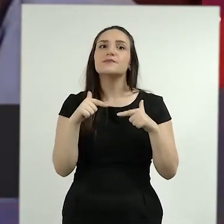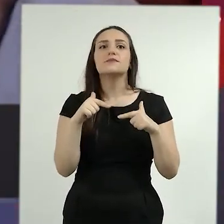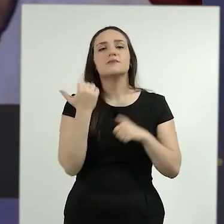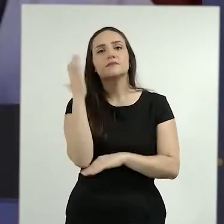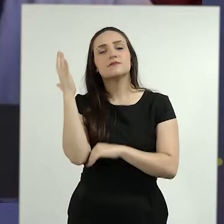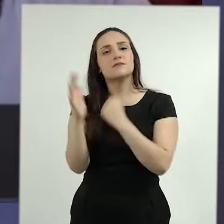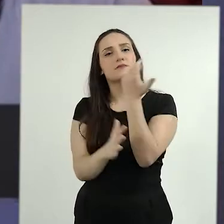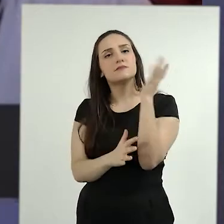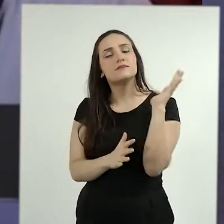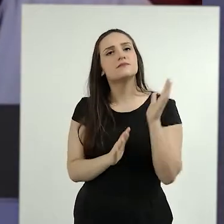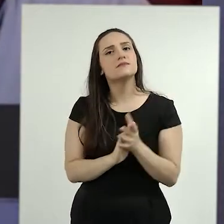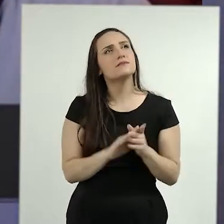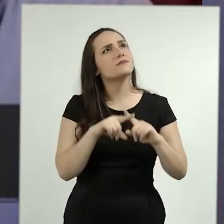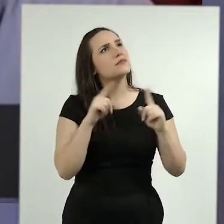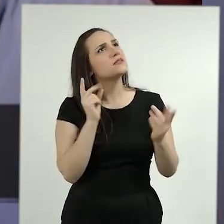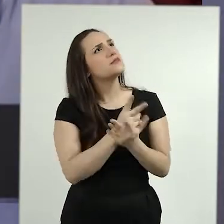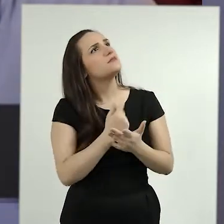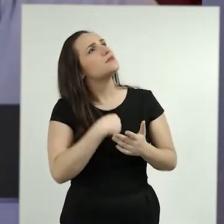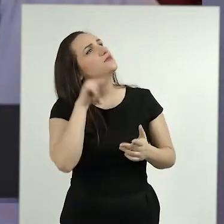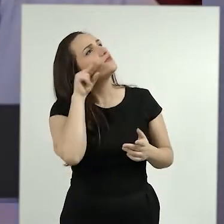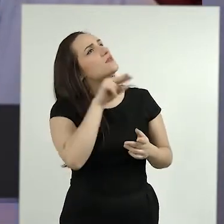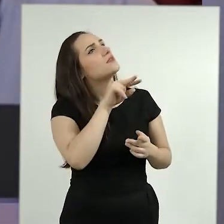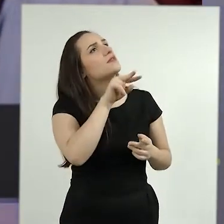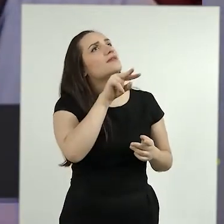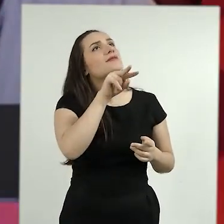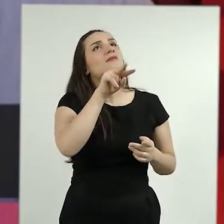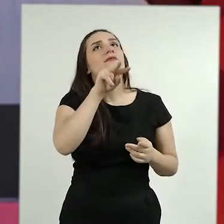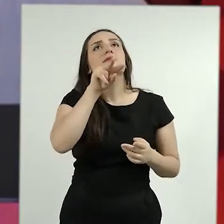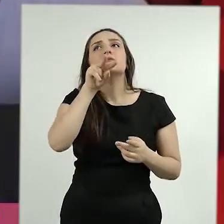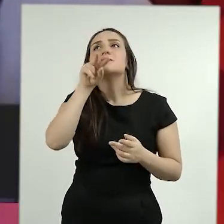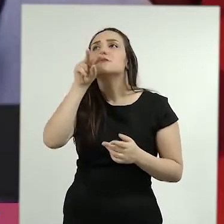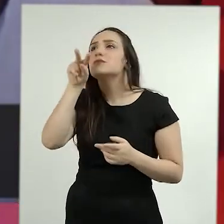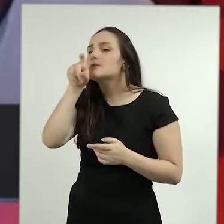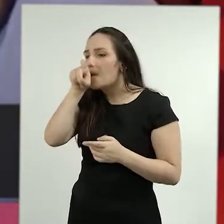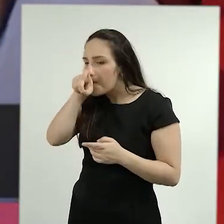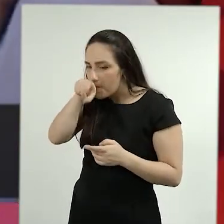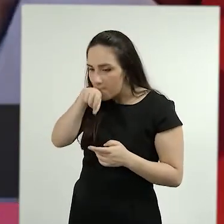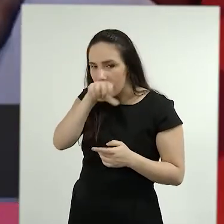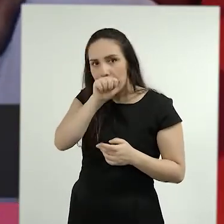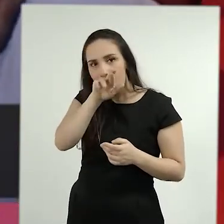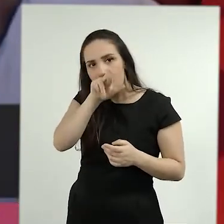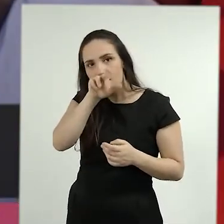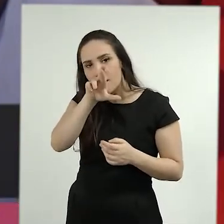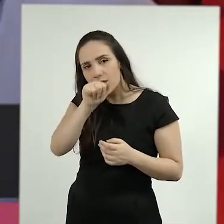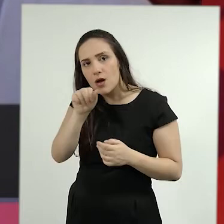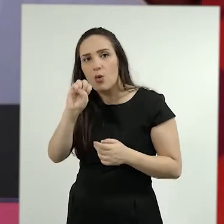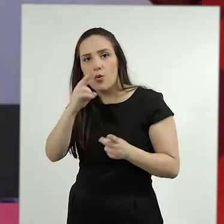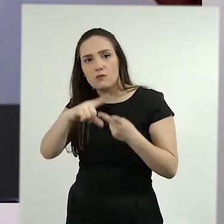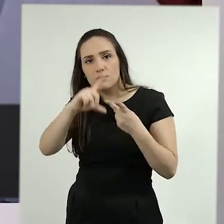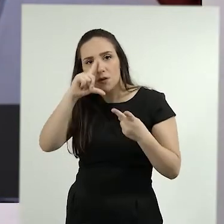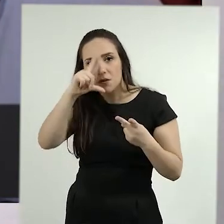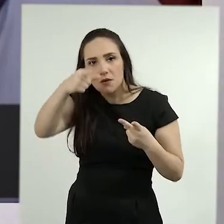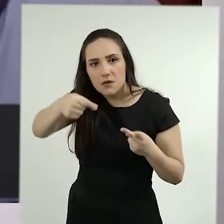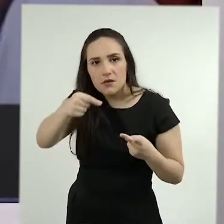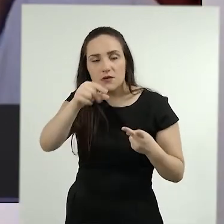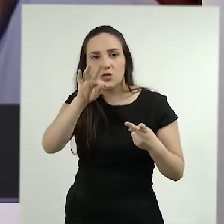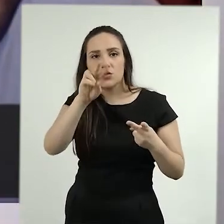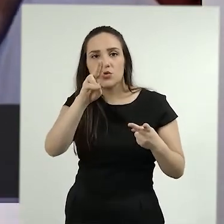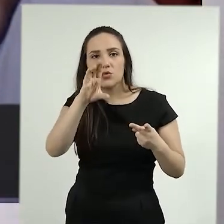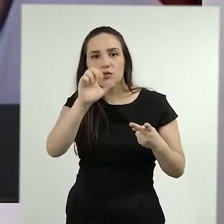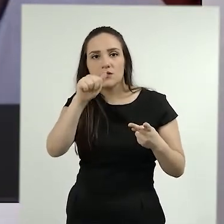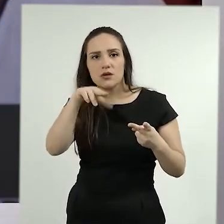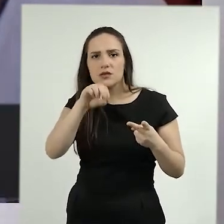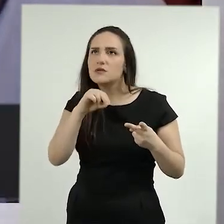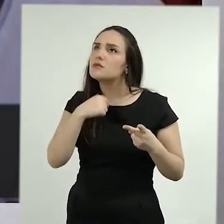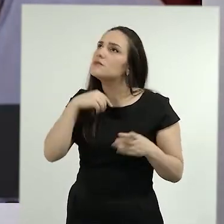anos na natureza, no Pantanal principalmente, mas eu fico sempre impressionado quando passa uma ave aqui, tucanos, tal, sobre a